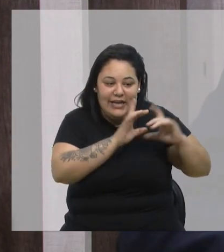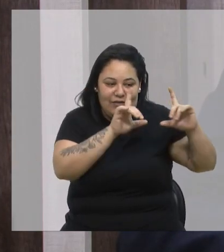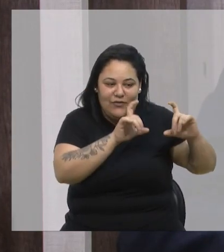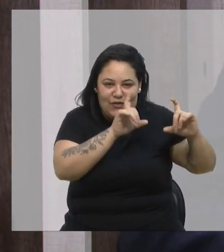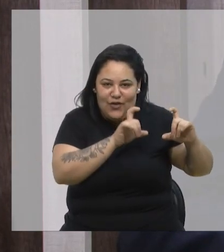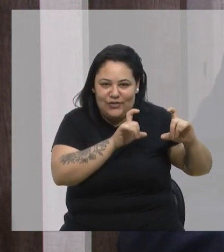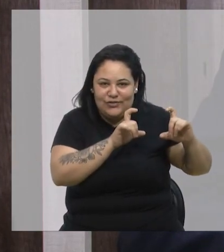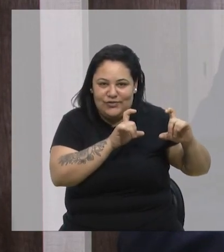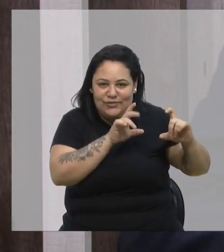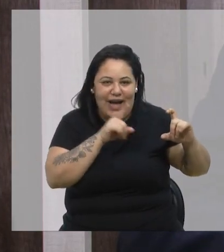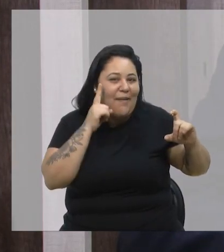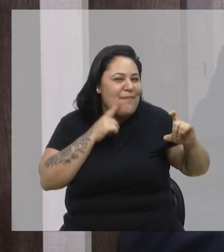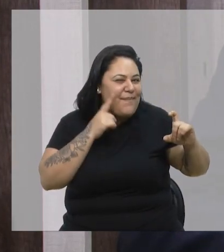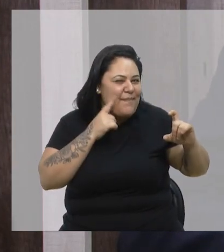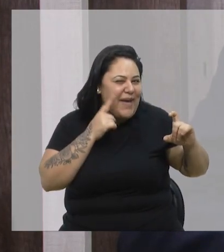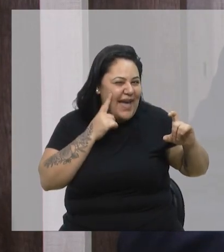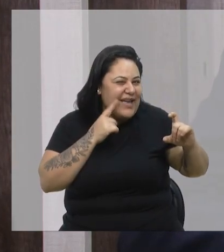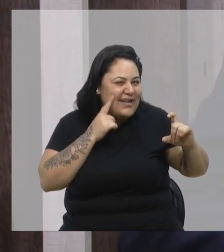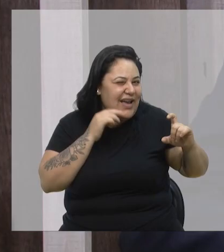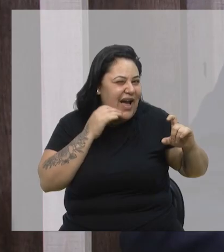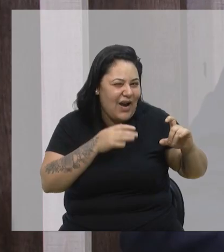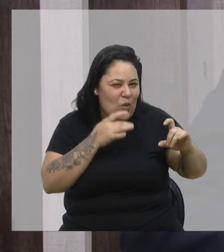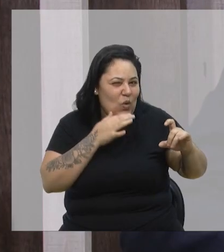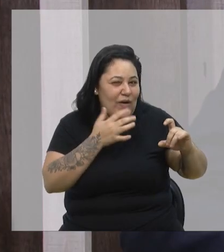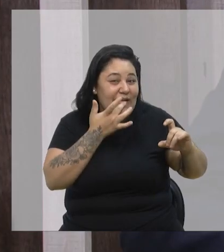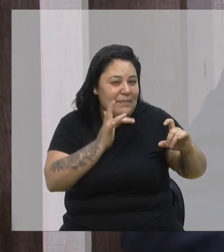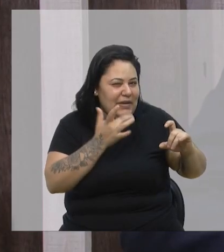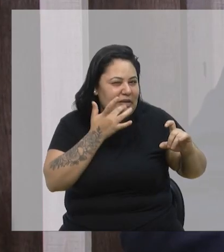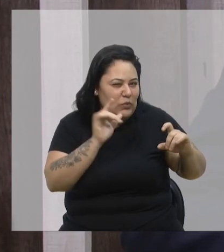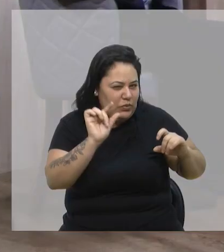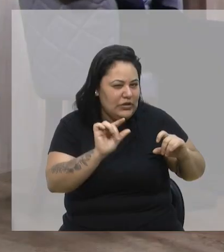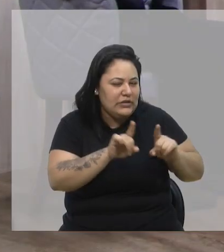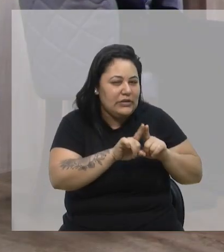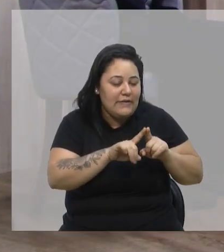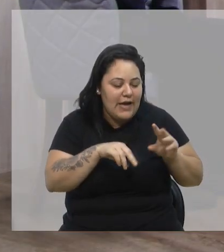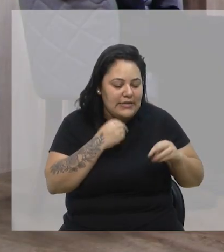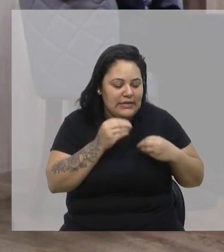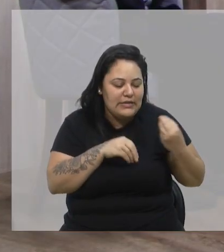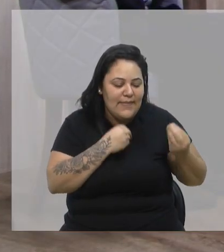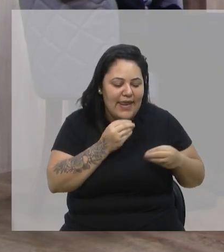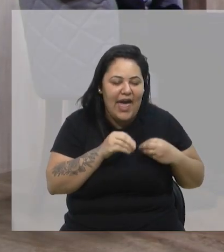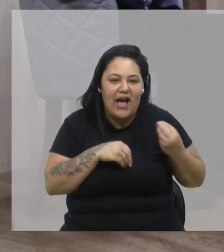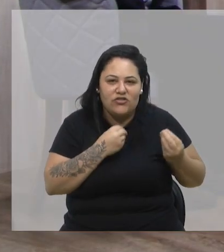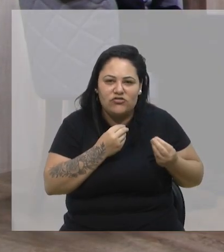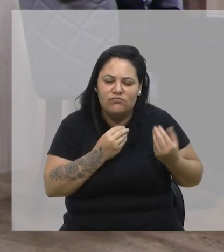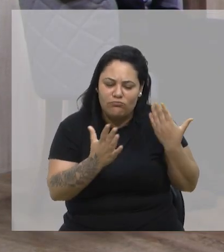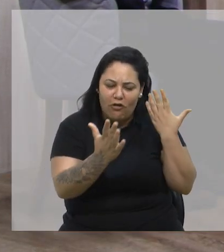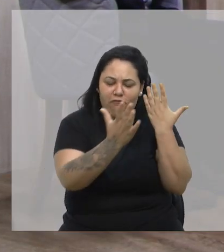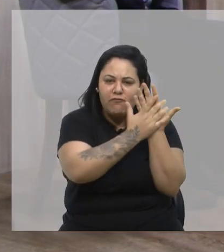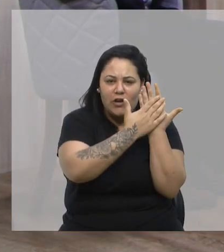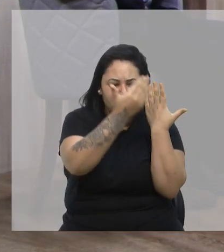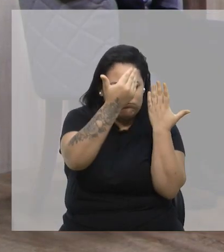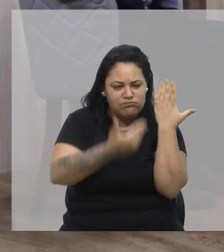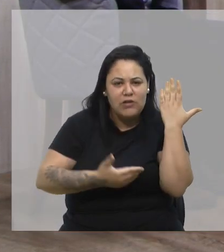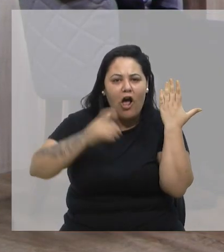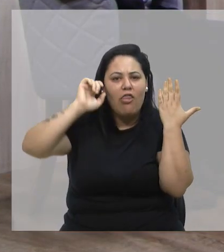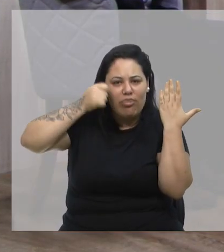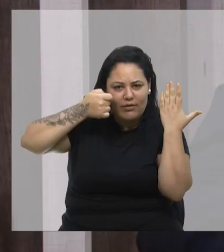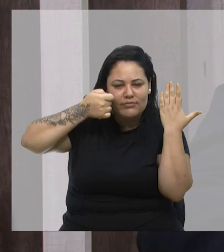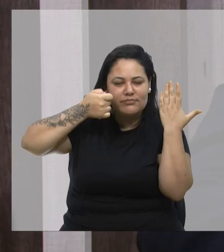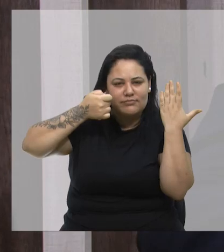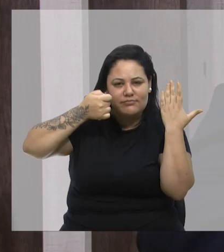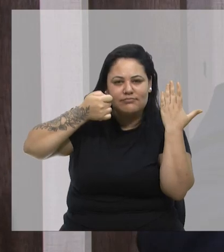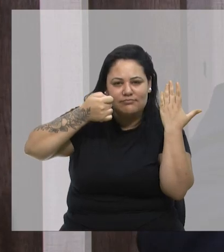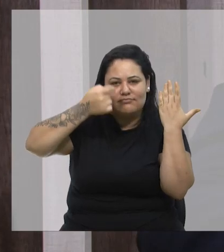nas fotografias oficiais ele era um pouco esbranquiçado. Isso é uma coisa de alguns anos para cá. E vocês têm a sensibilidade de colocá-lo na